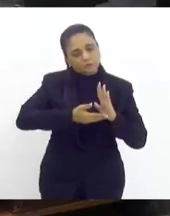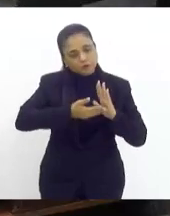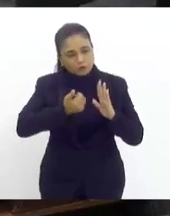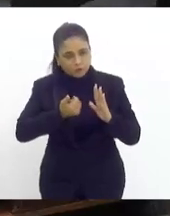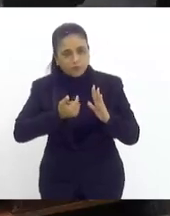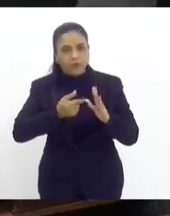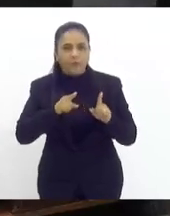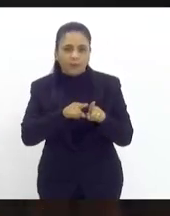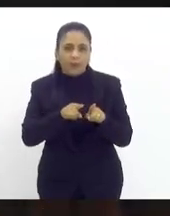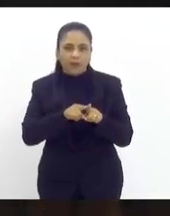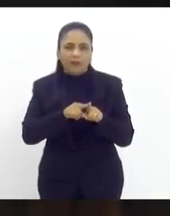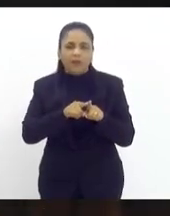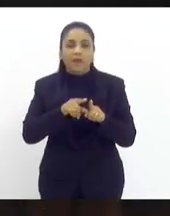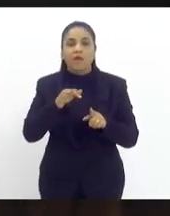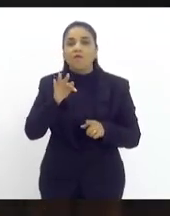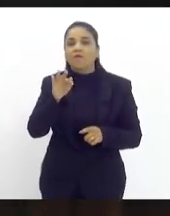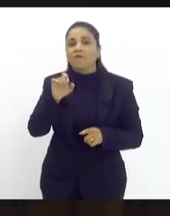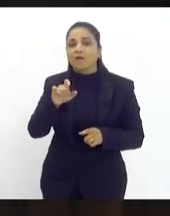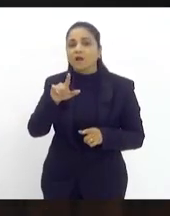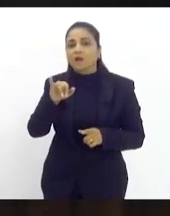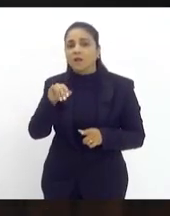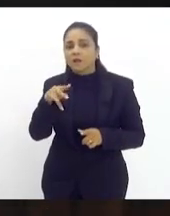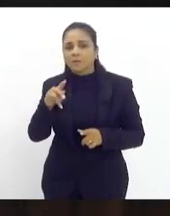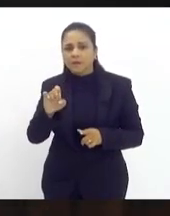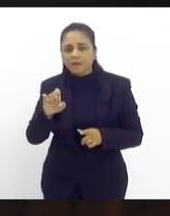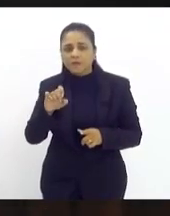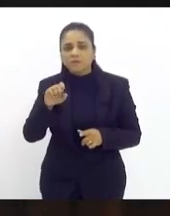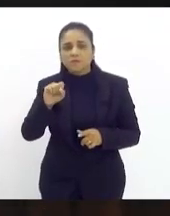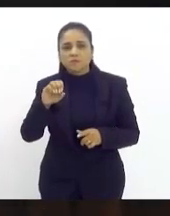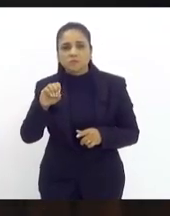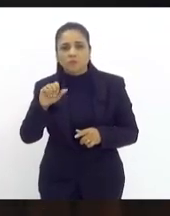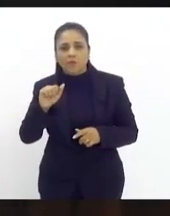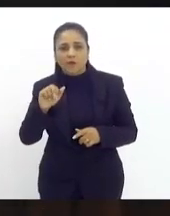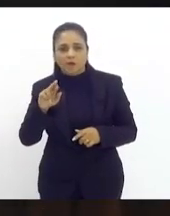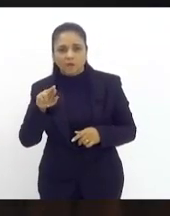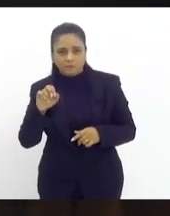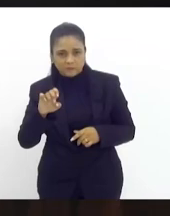Felipe Soares você faz presente